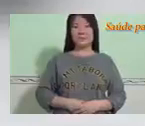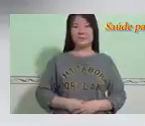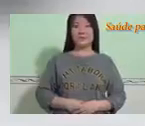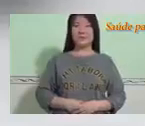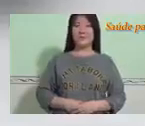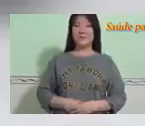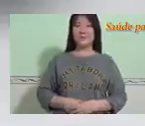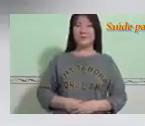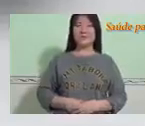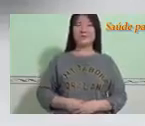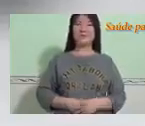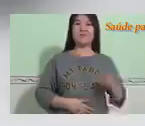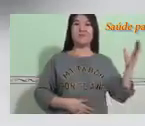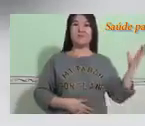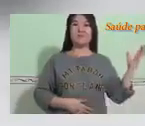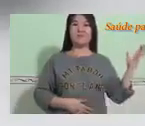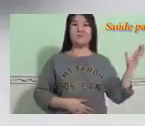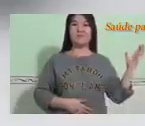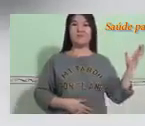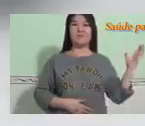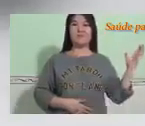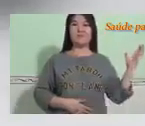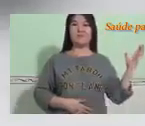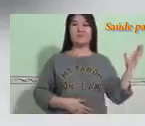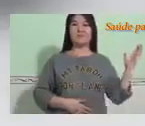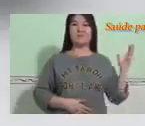SPSQUISADORSIDNTIFCARAM, uma proteína parecida à aroialectina,